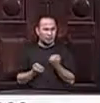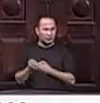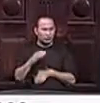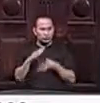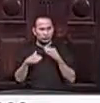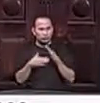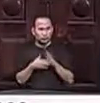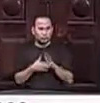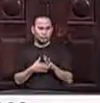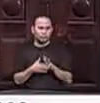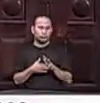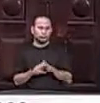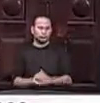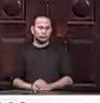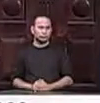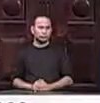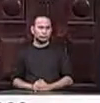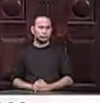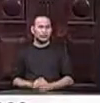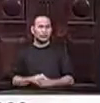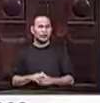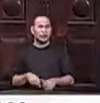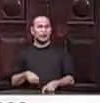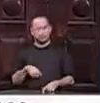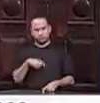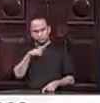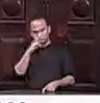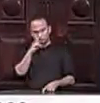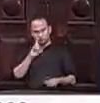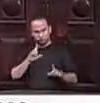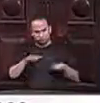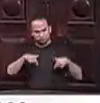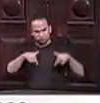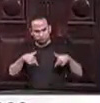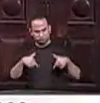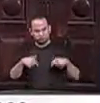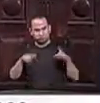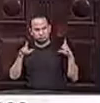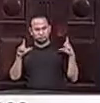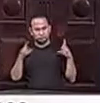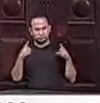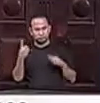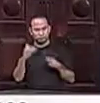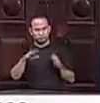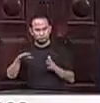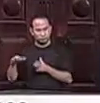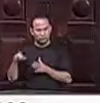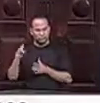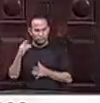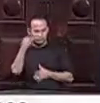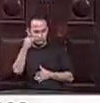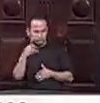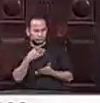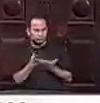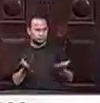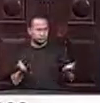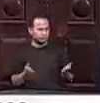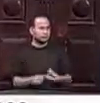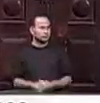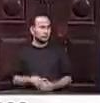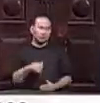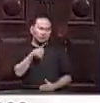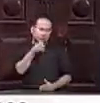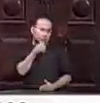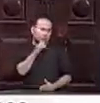cai. Então, a austeridade era para inglês ver. No fundo, foi para um lado só, para o lado mais fraco. Isso é